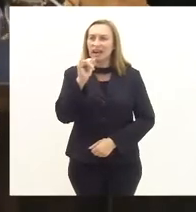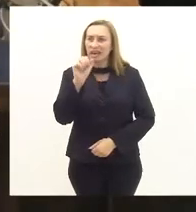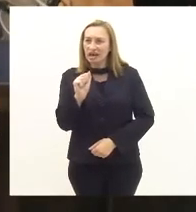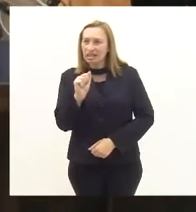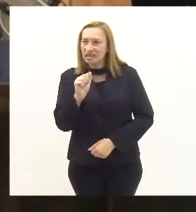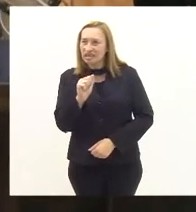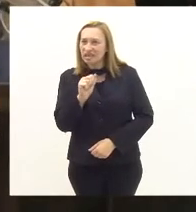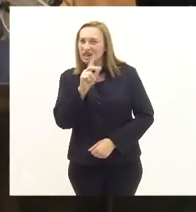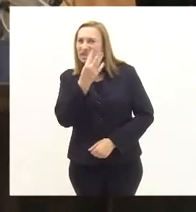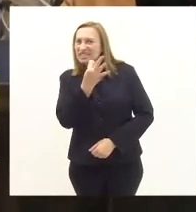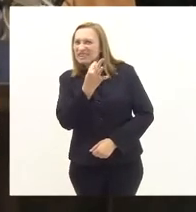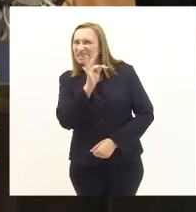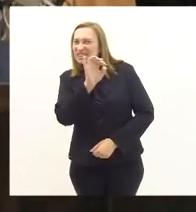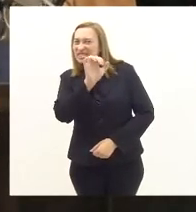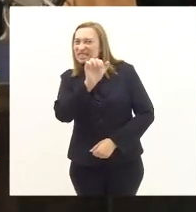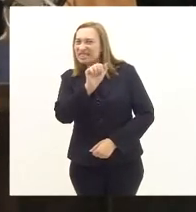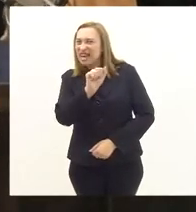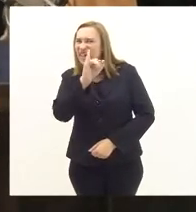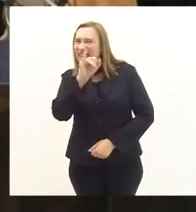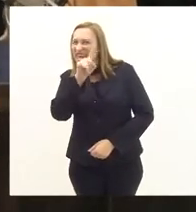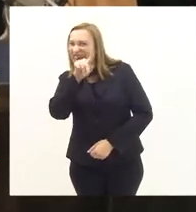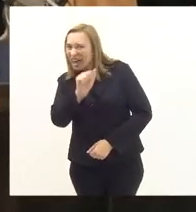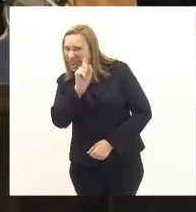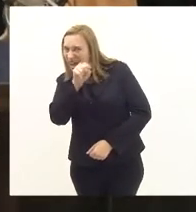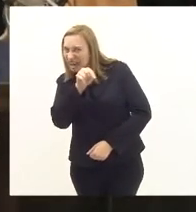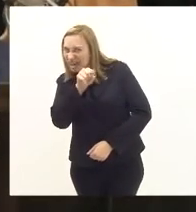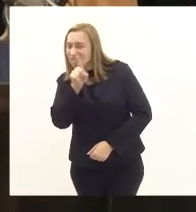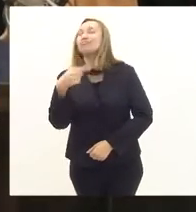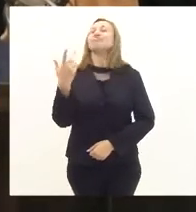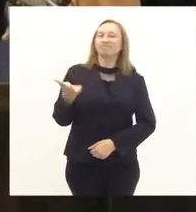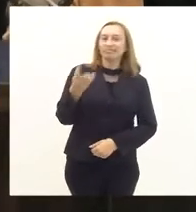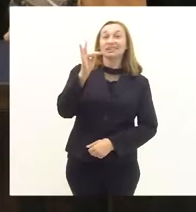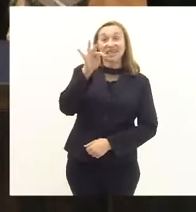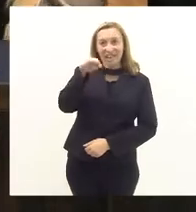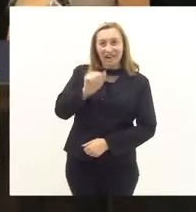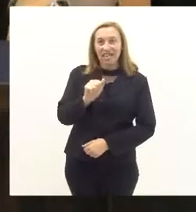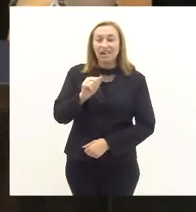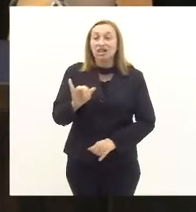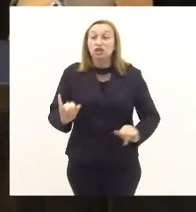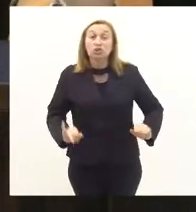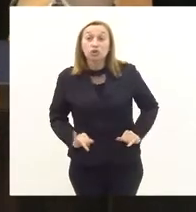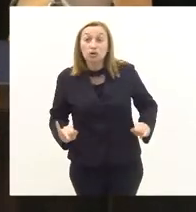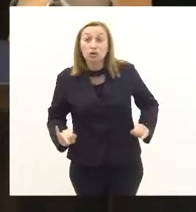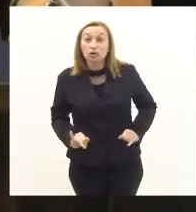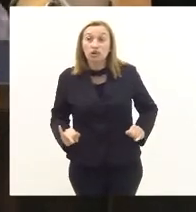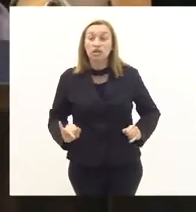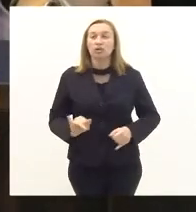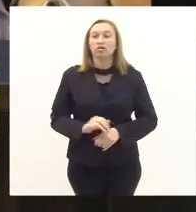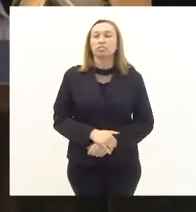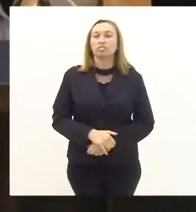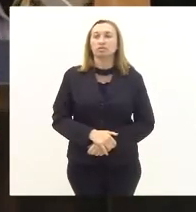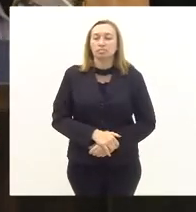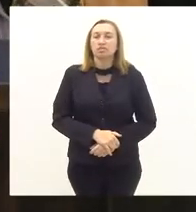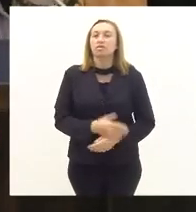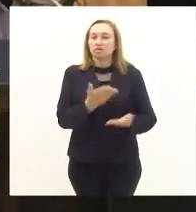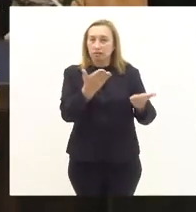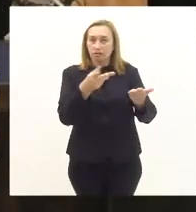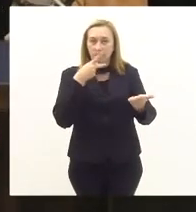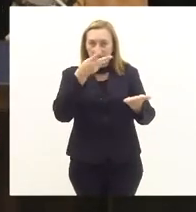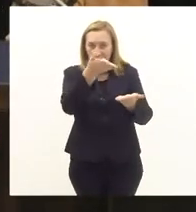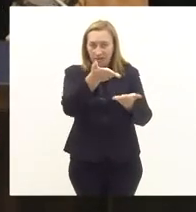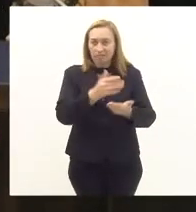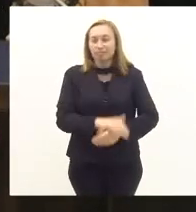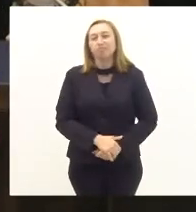ou Taíla? Taila. Taila Rodrigues, que sofreu discriminação em via pública. Por favor, a palavra é sua.